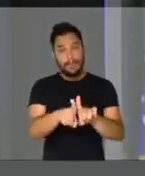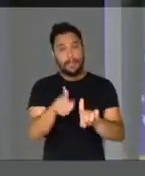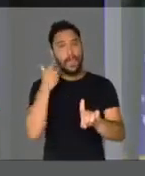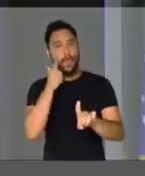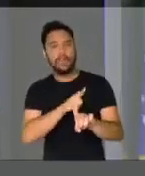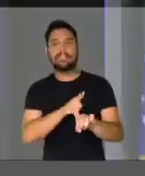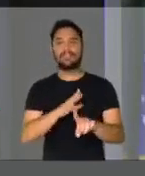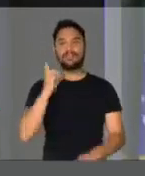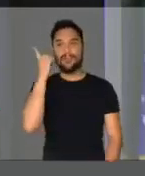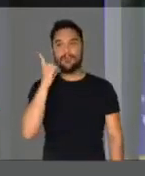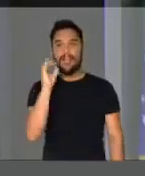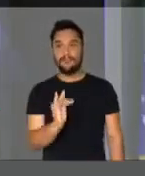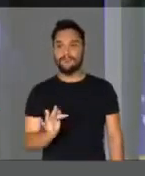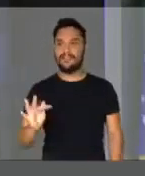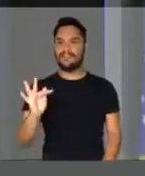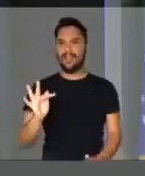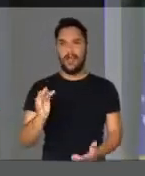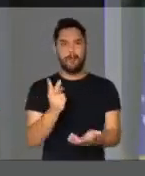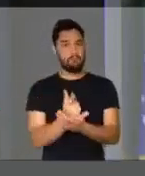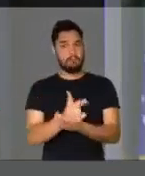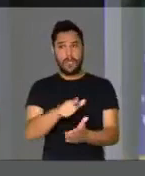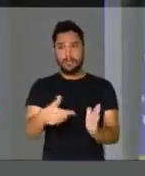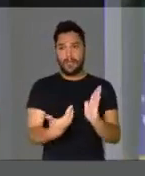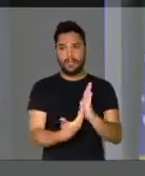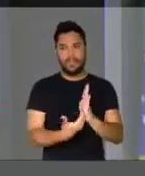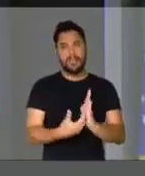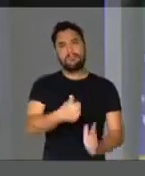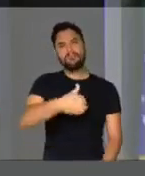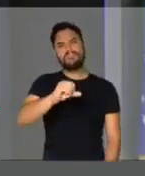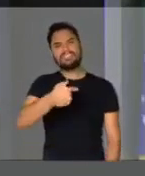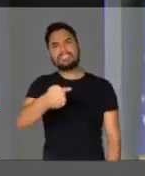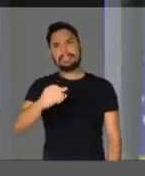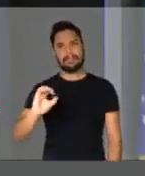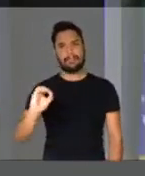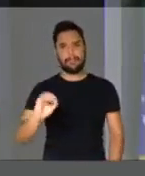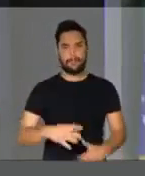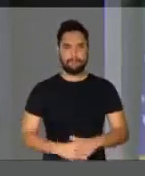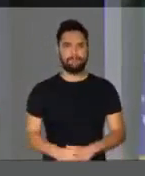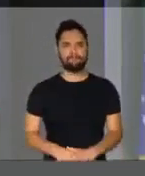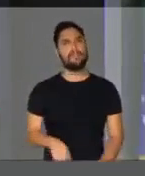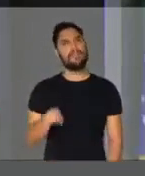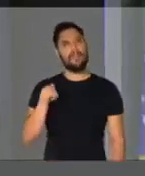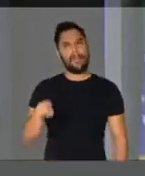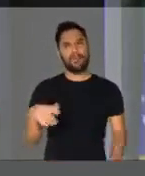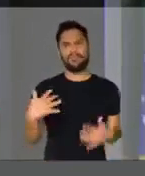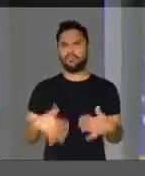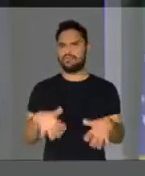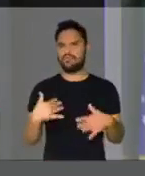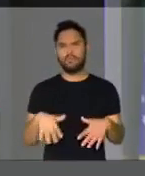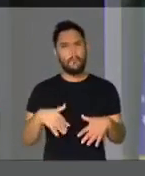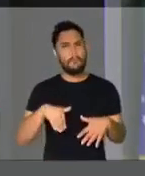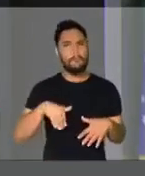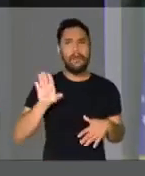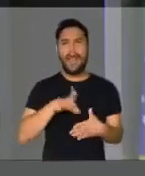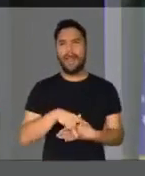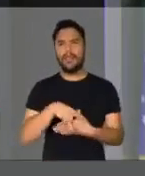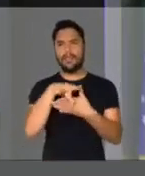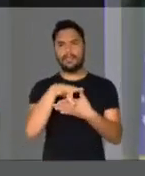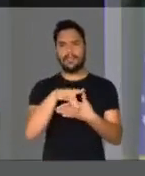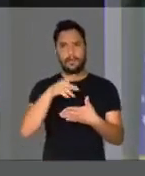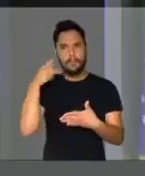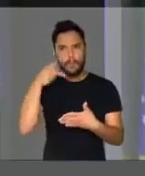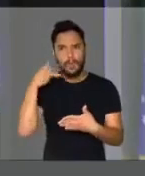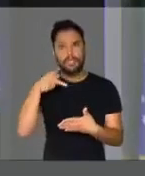de deputado federal nesta mesma casa, na década de 70, se transformando num dos maiores líderes políticos já